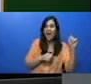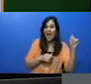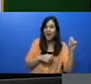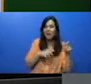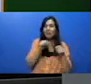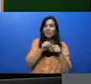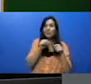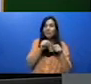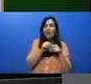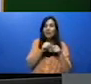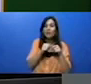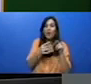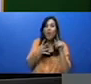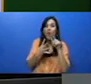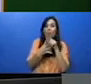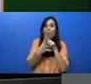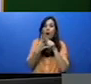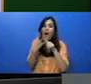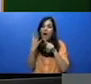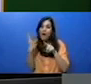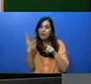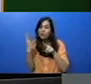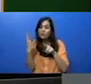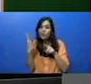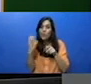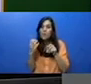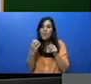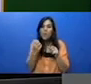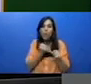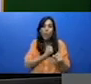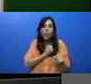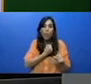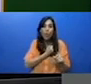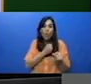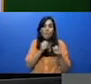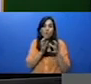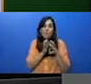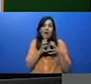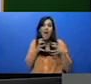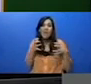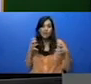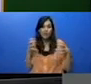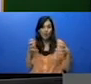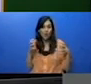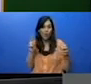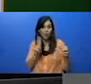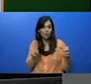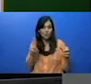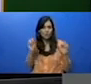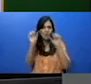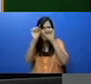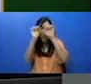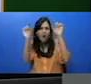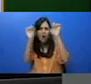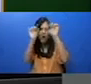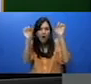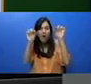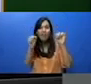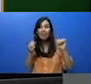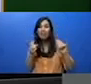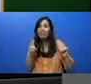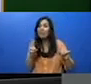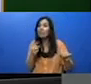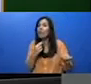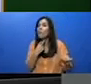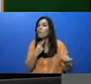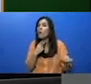números possíveis. Olha, tem que usar esses aqui, não pode ser outros, tá? Mas atenção, não repita